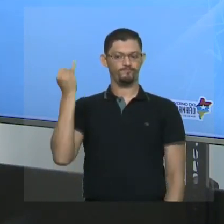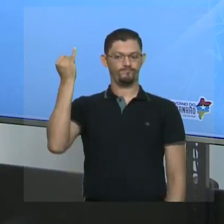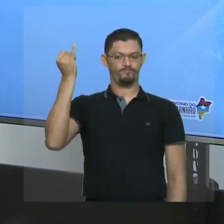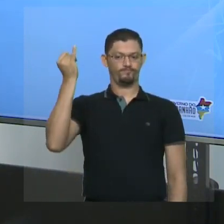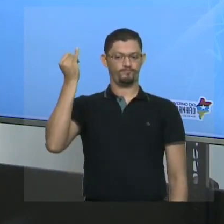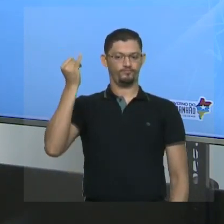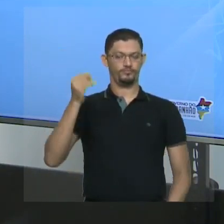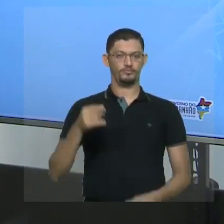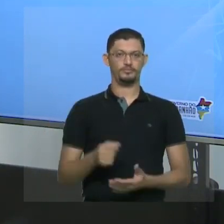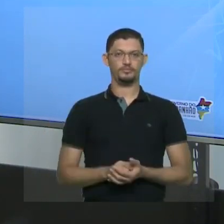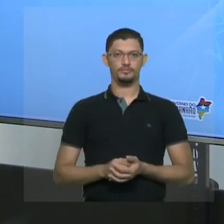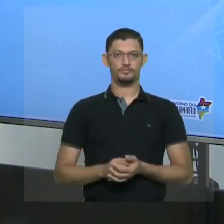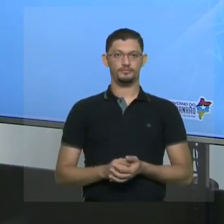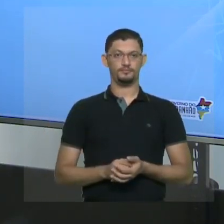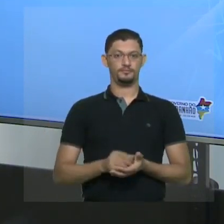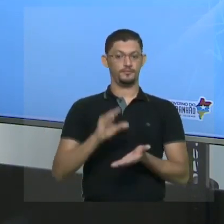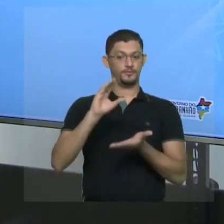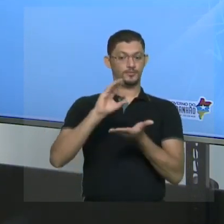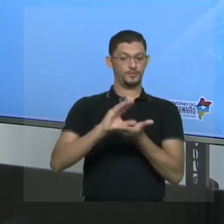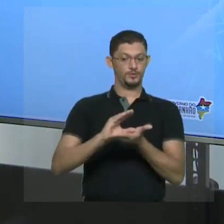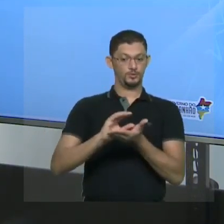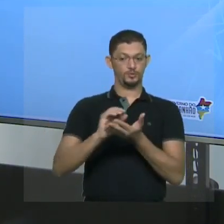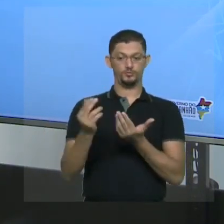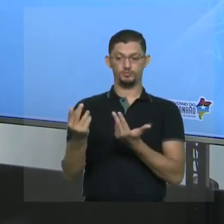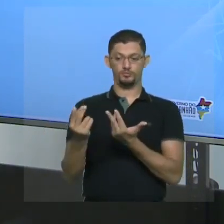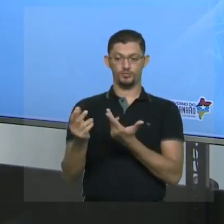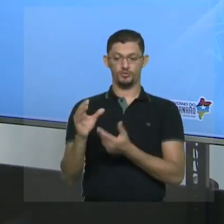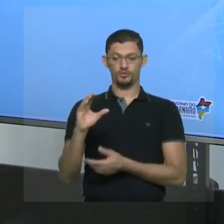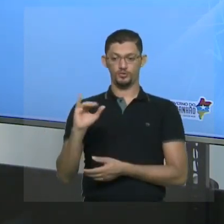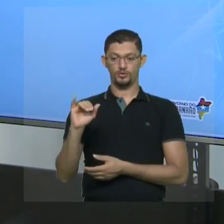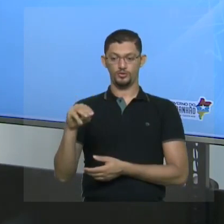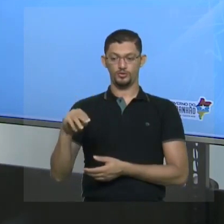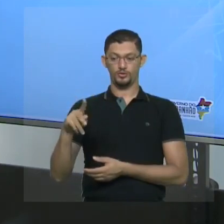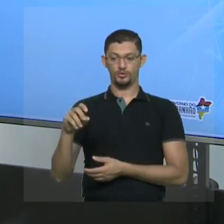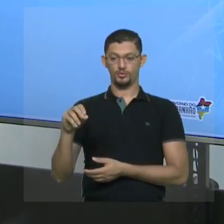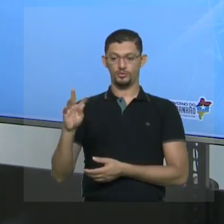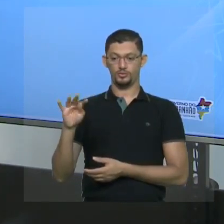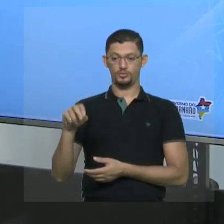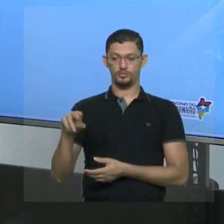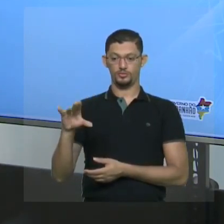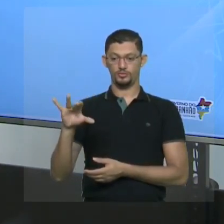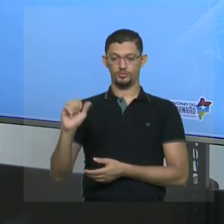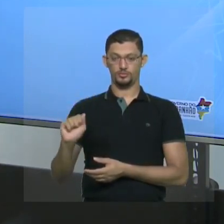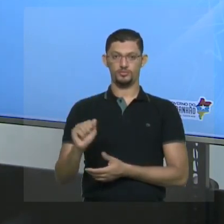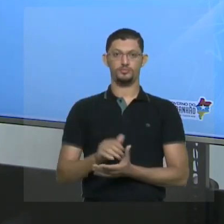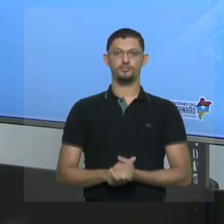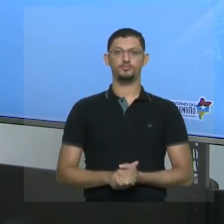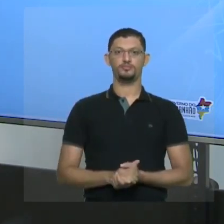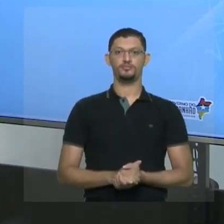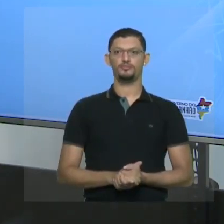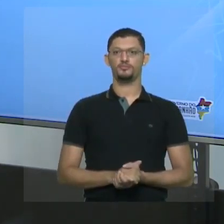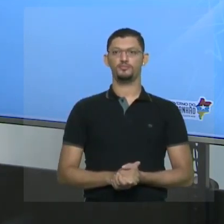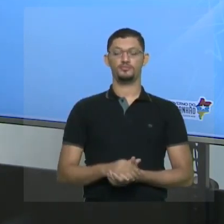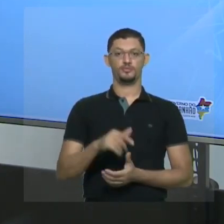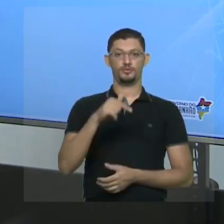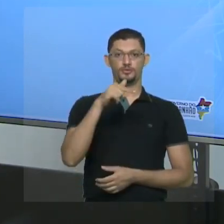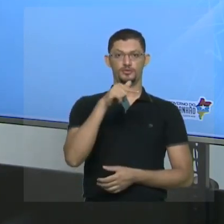importância. Eu posso chamar o capital de importância de 7 mil, tá quebrado, mas é